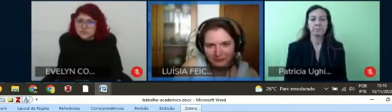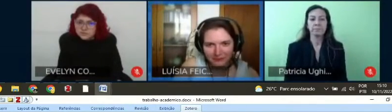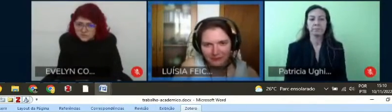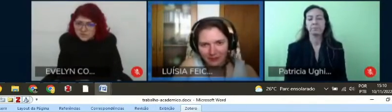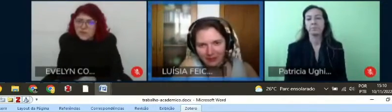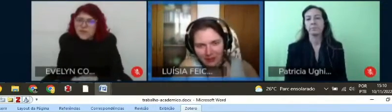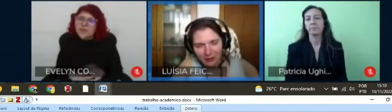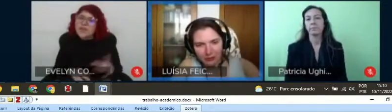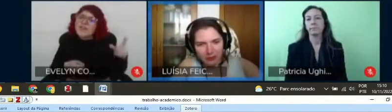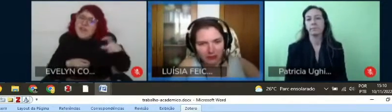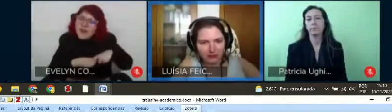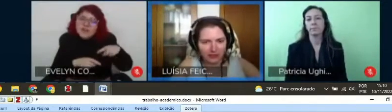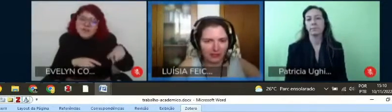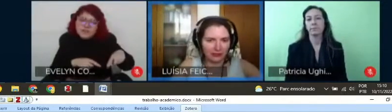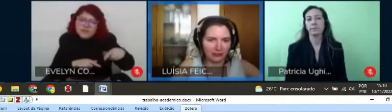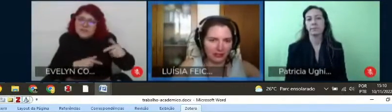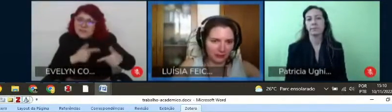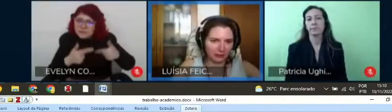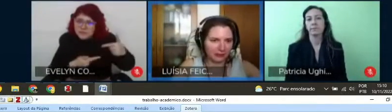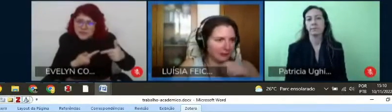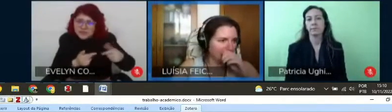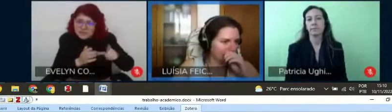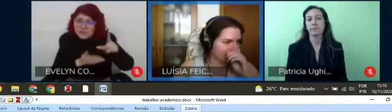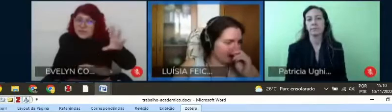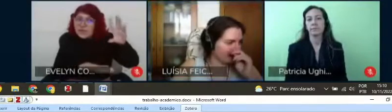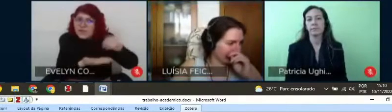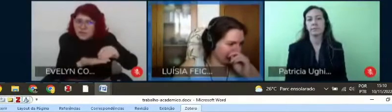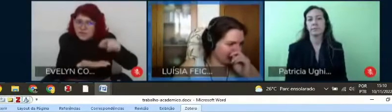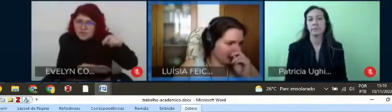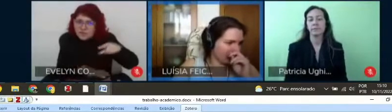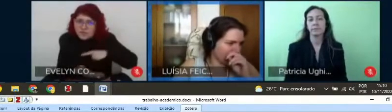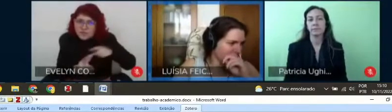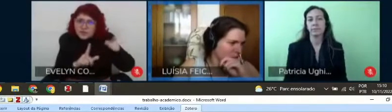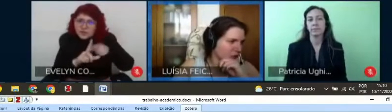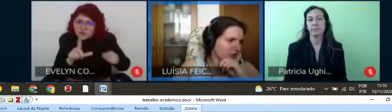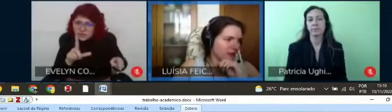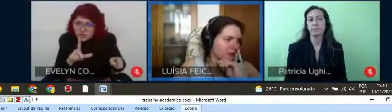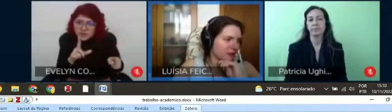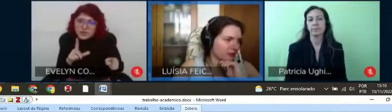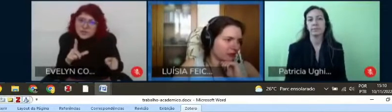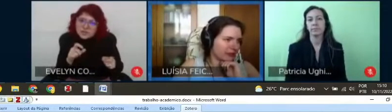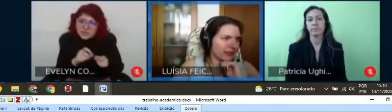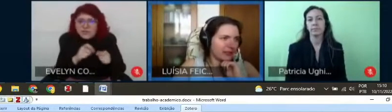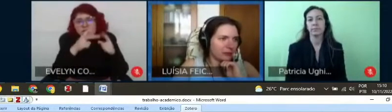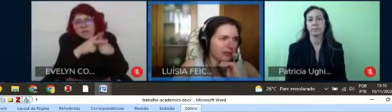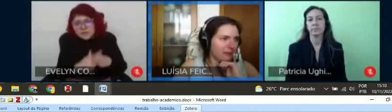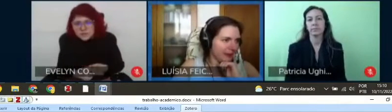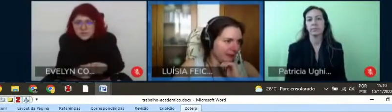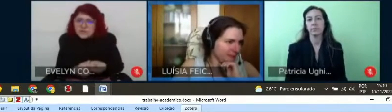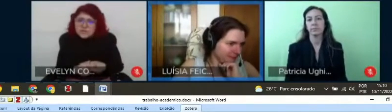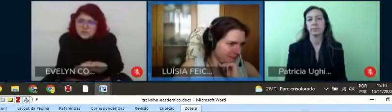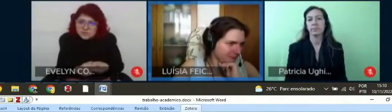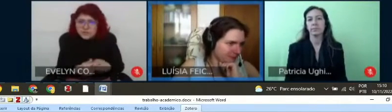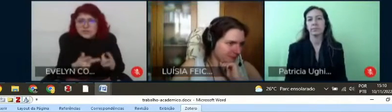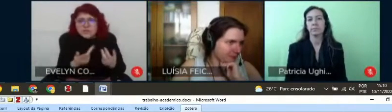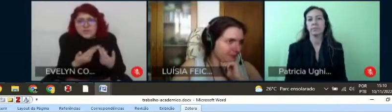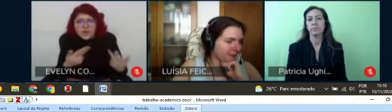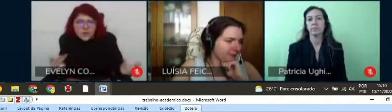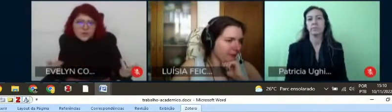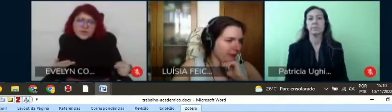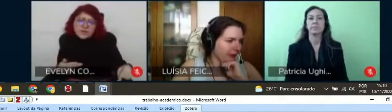trabalhar. Que daí eu vou poder fazer as alterações. E fazer os ajustes que foram solicitados pela banca.